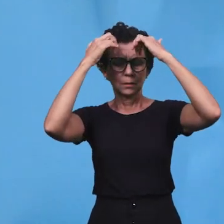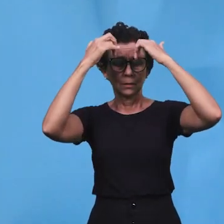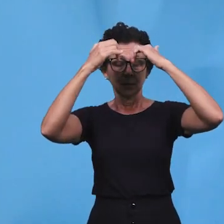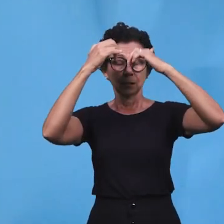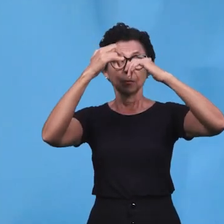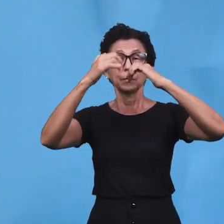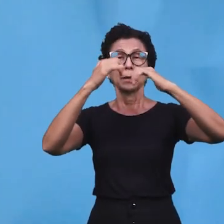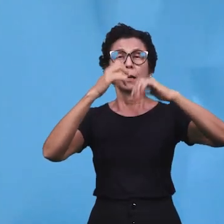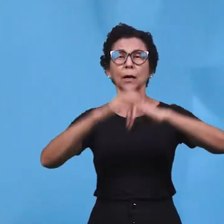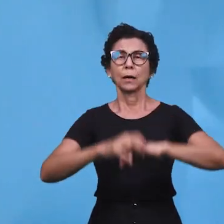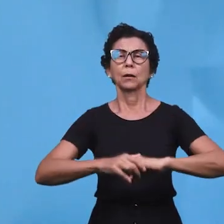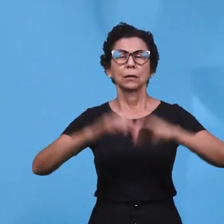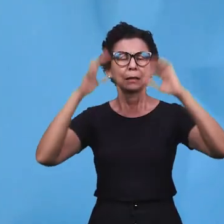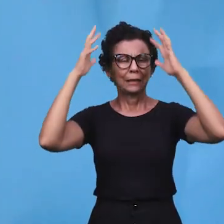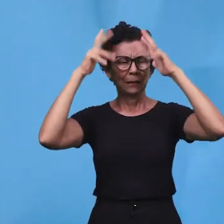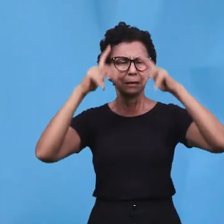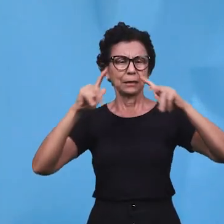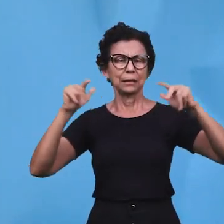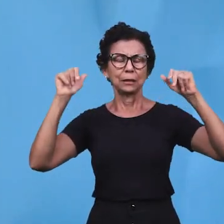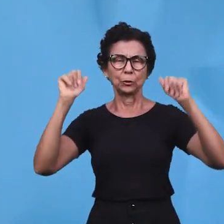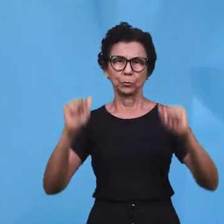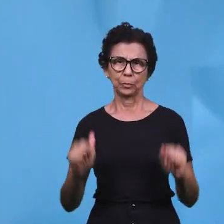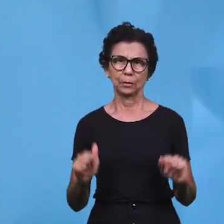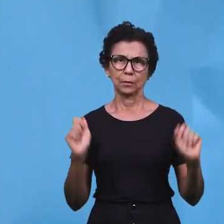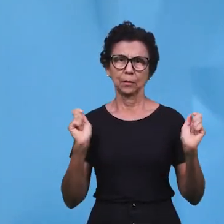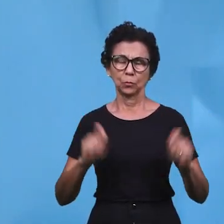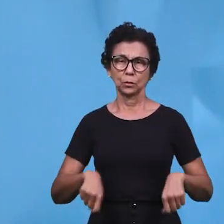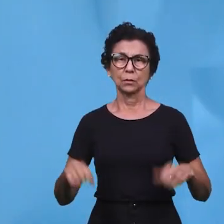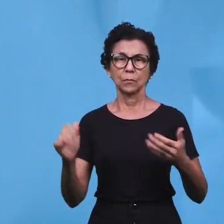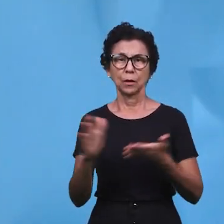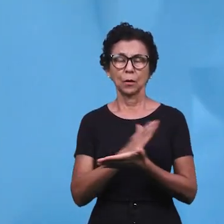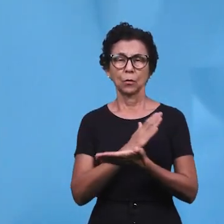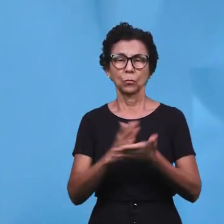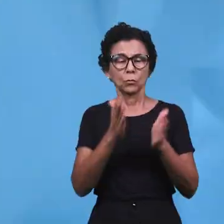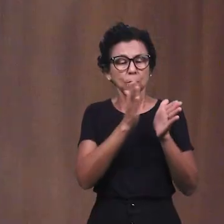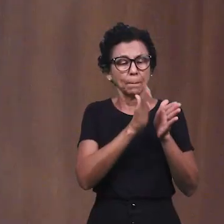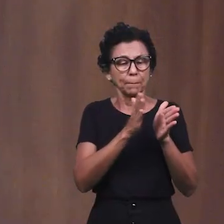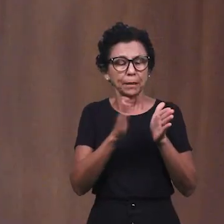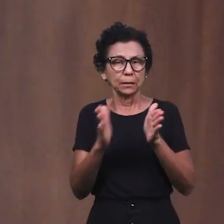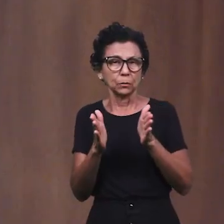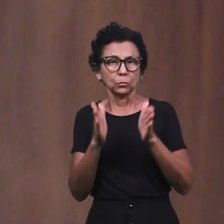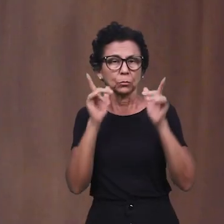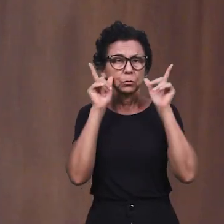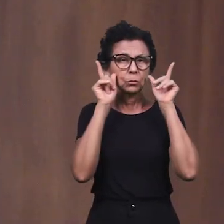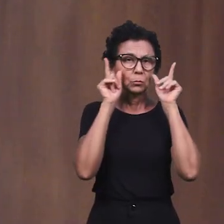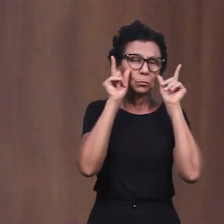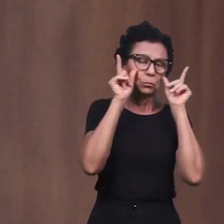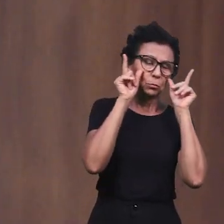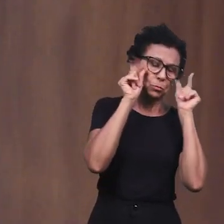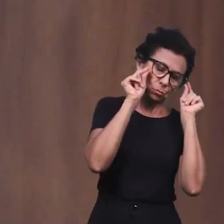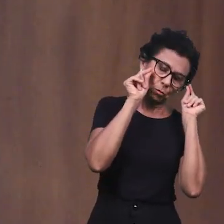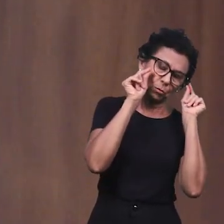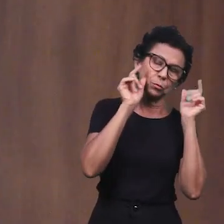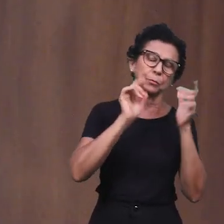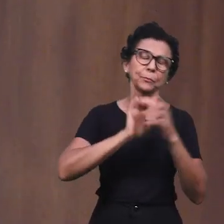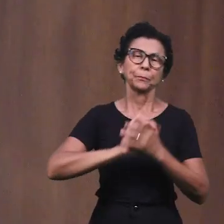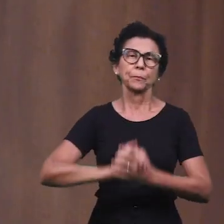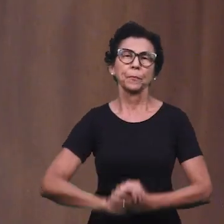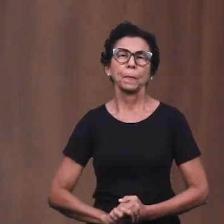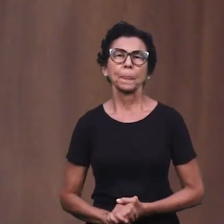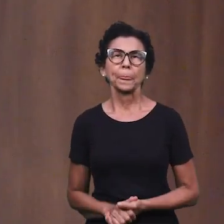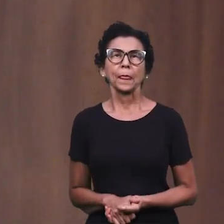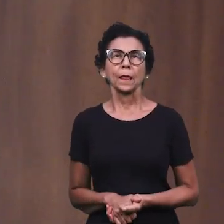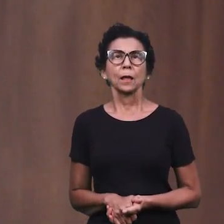é possível durante algumas fases do sono. E tem uma quantidade recomendada